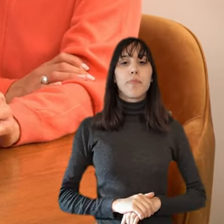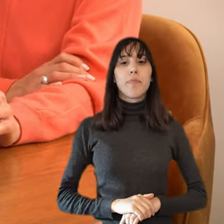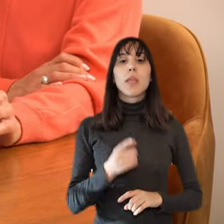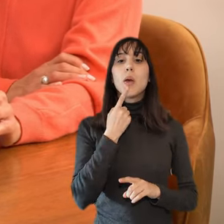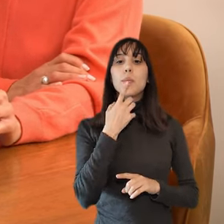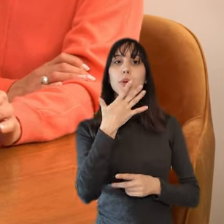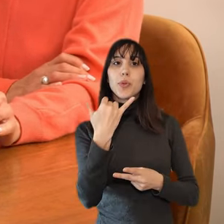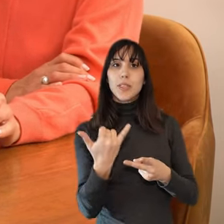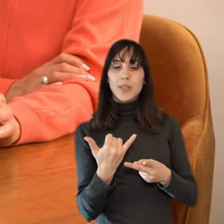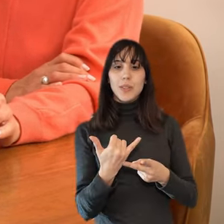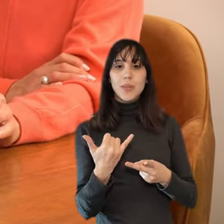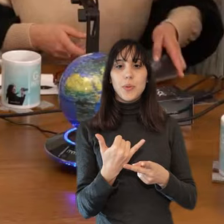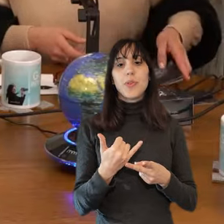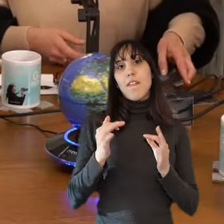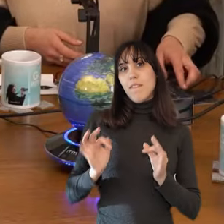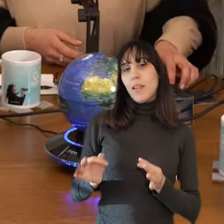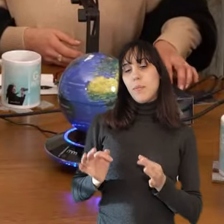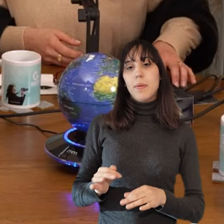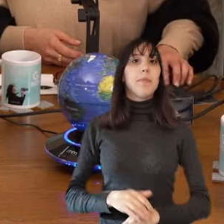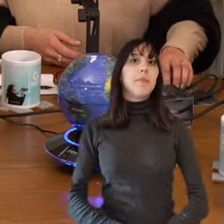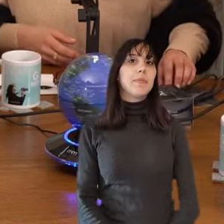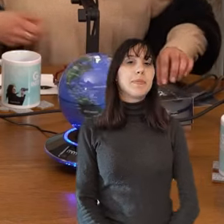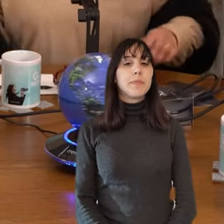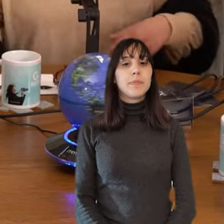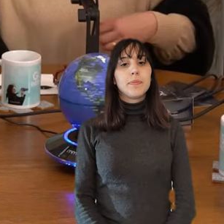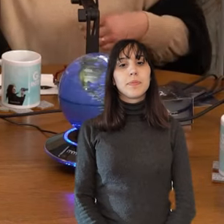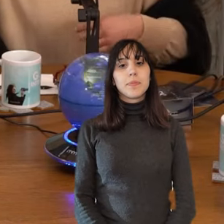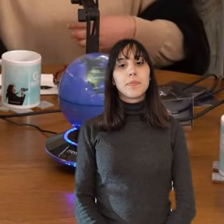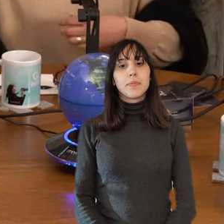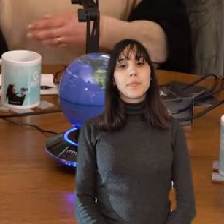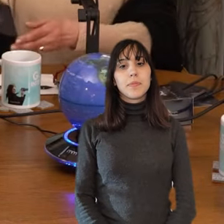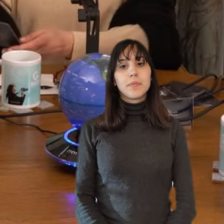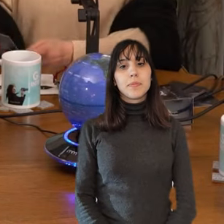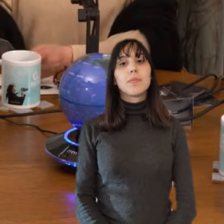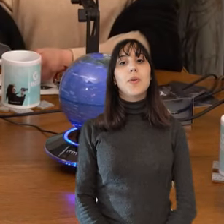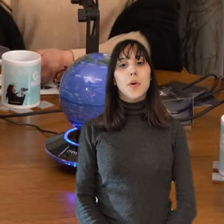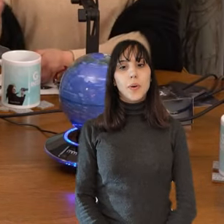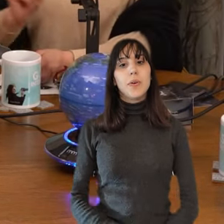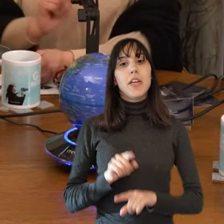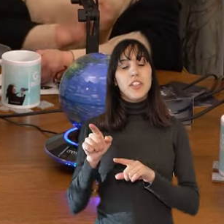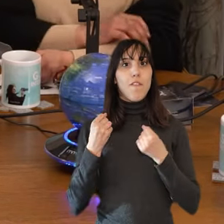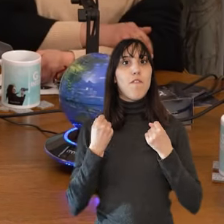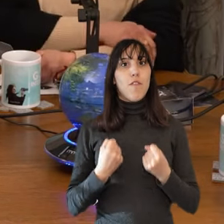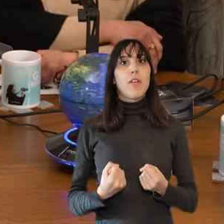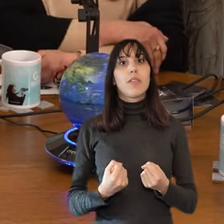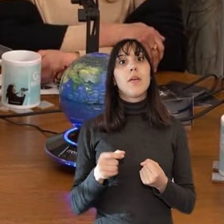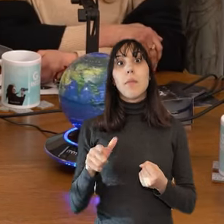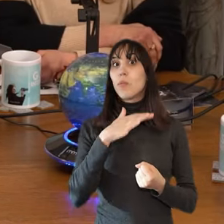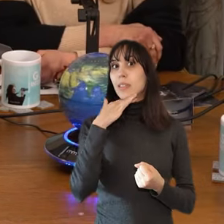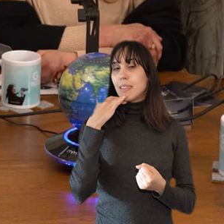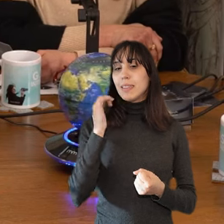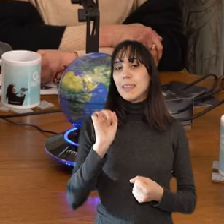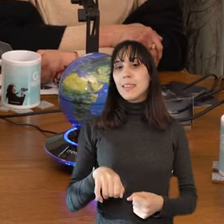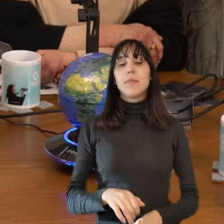pergunta outra que ela merece Ah isto é muito é é muito forte mas é muito lindo